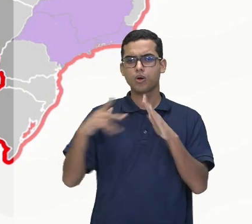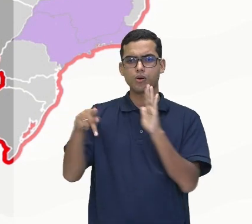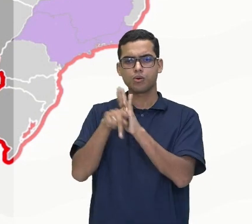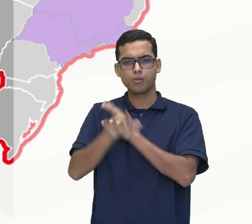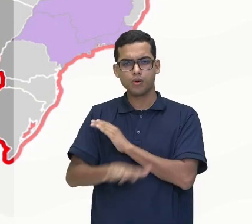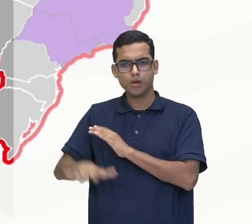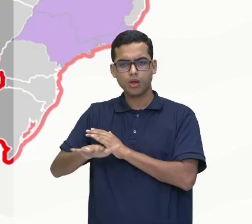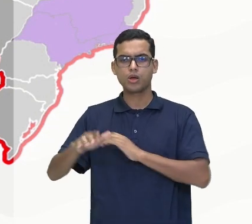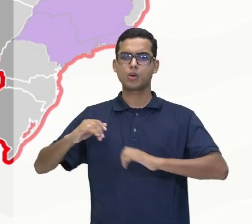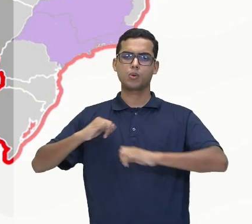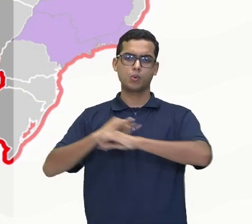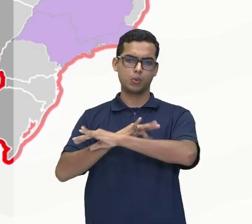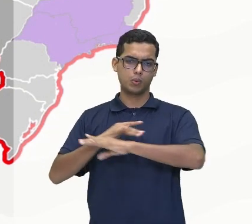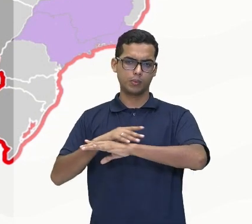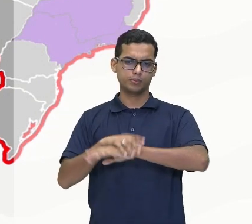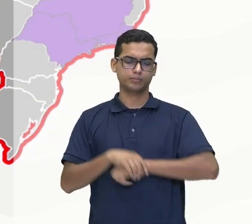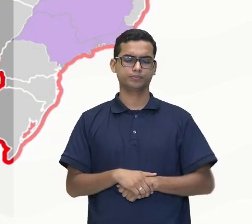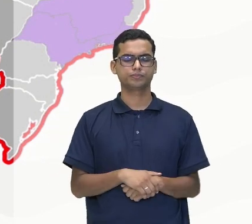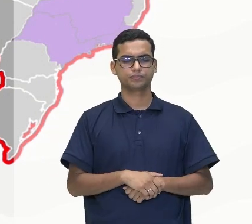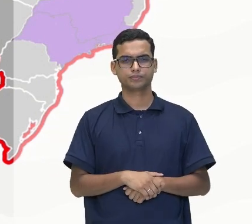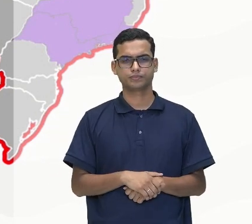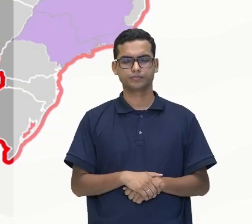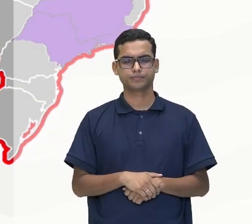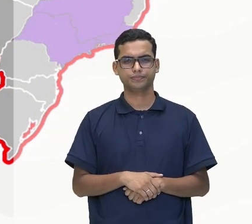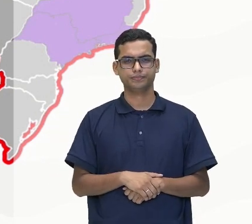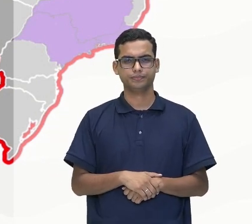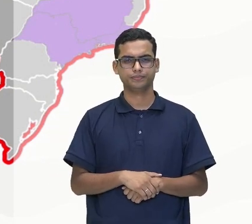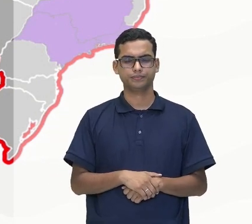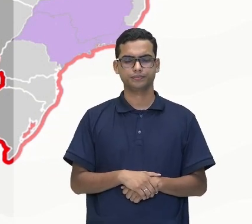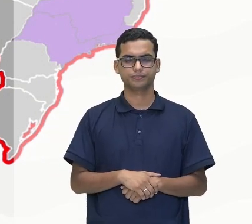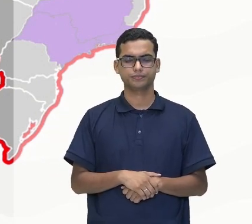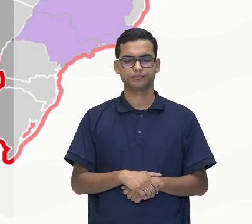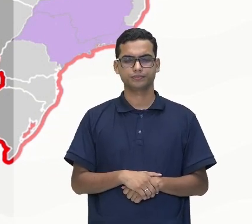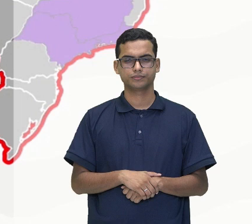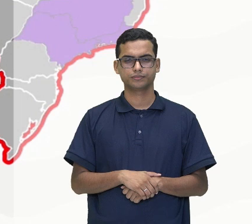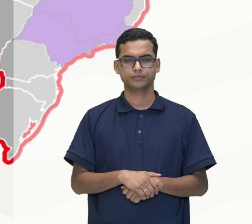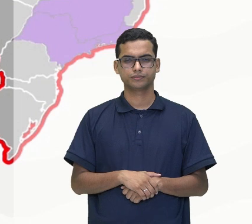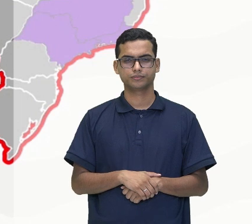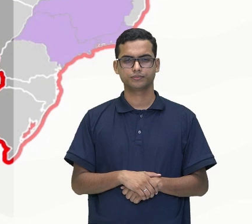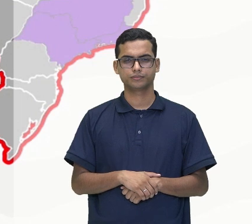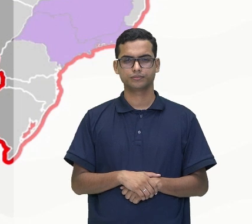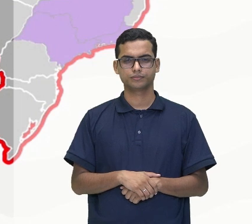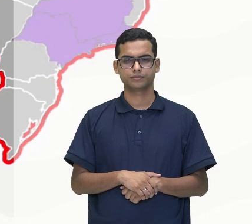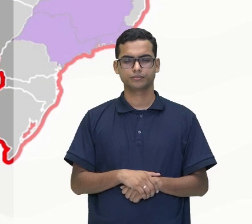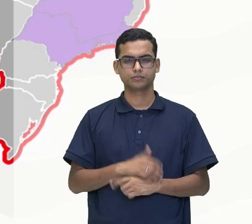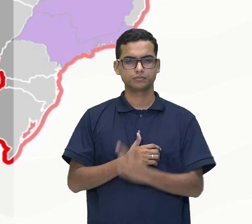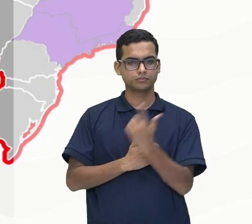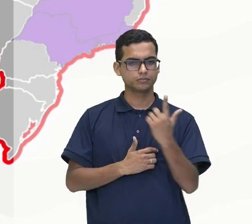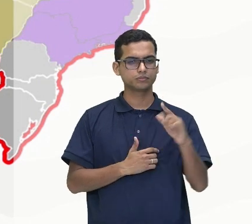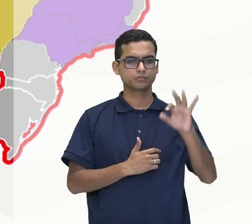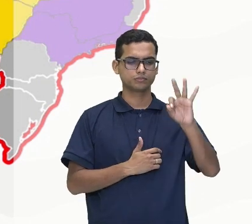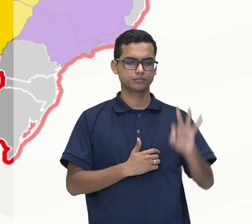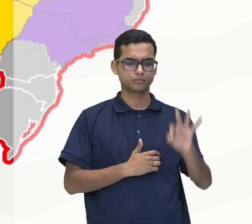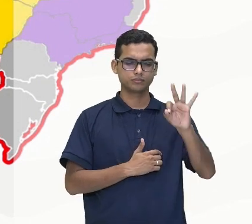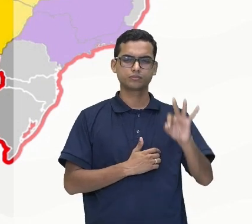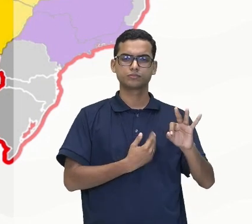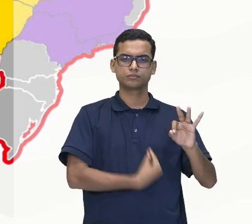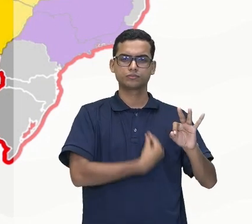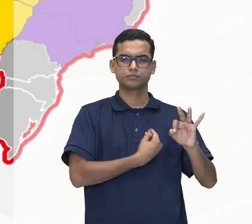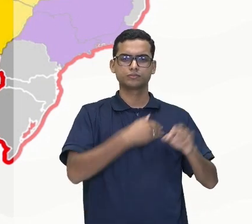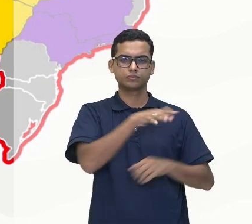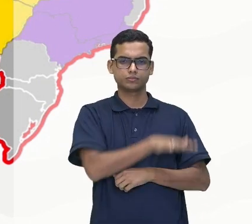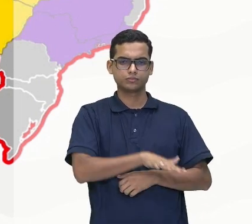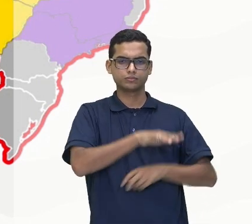área urbana. O restante residindo em área rural, tá bom? E aí nós temos as